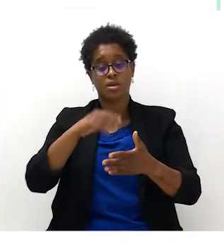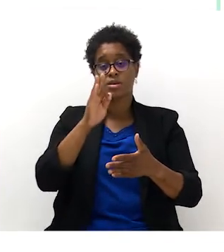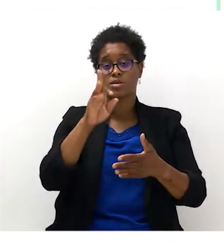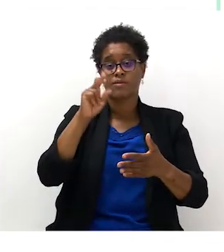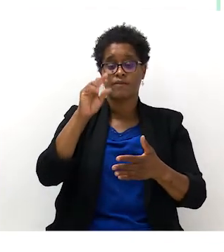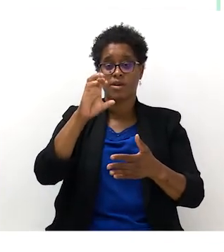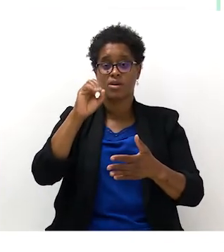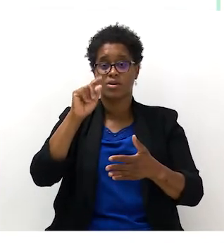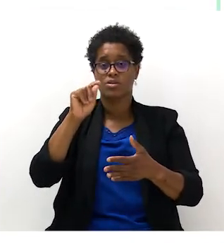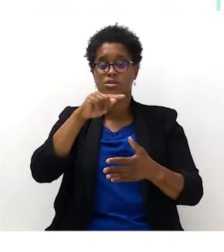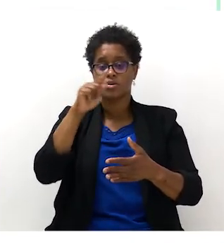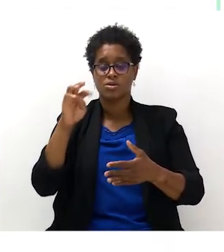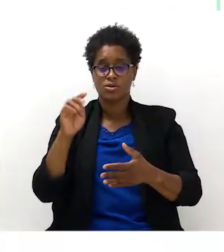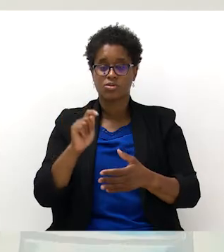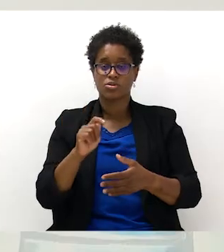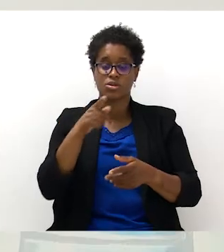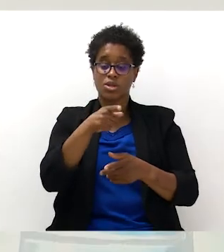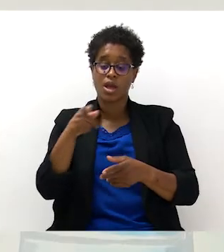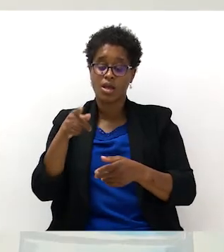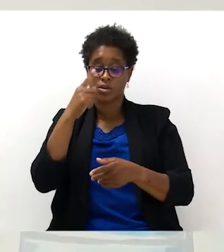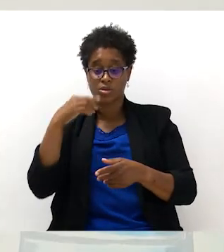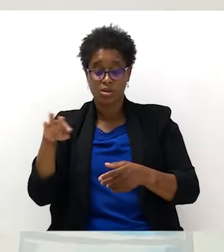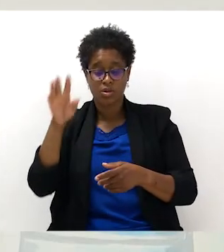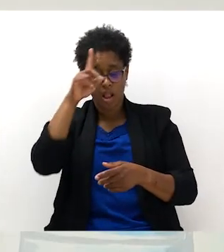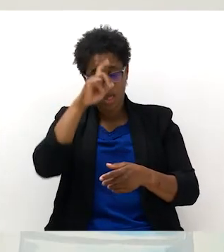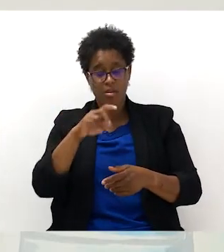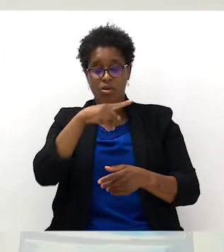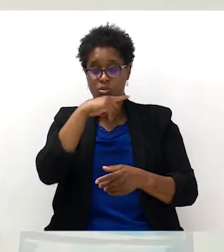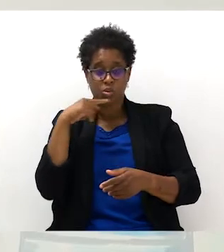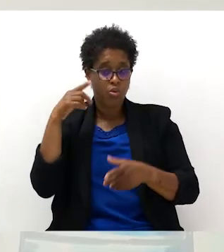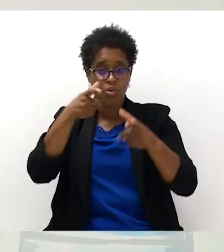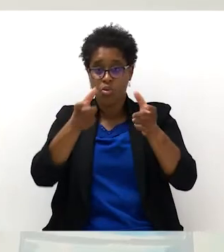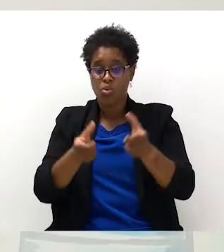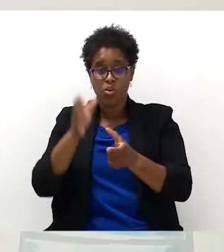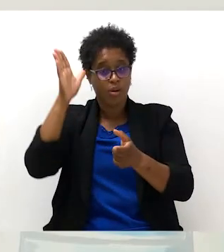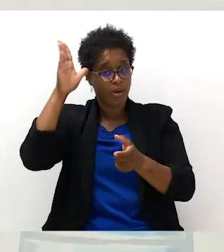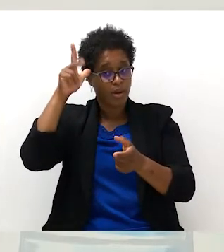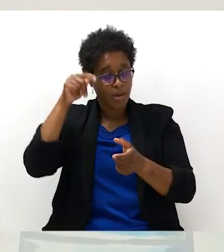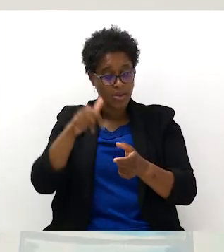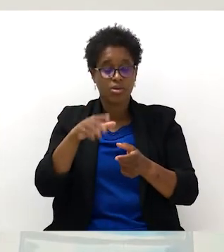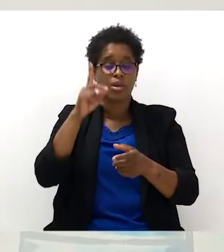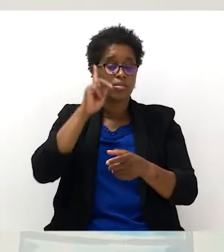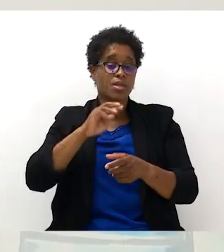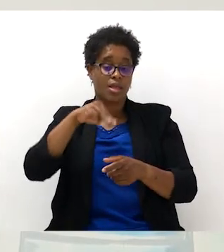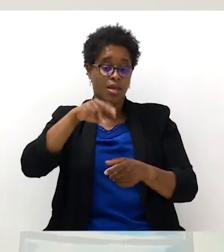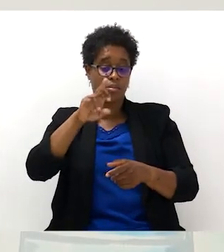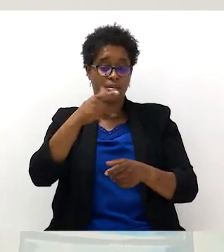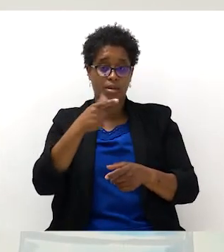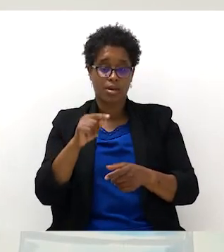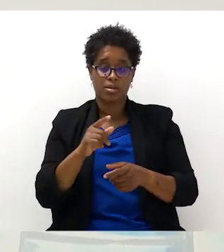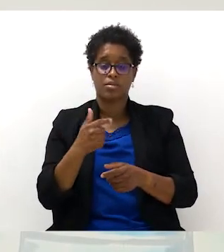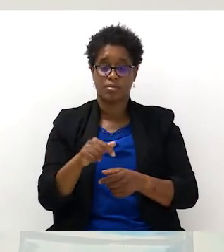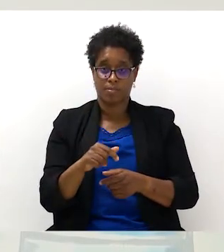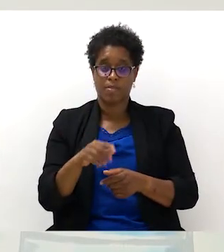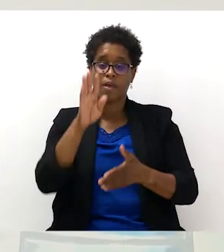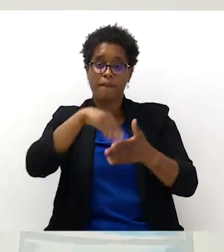frações indicadas. Meninos, vamos lembrar do bolo, do queijo que a Marta tinha. Então, vamos aqui